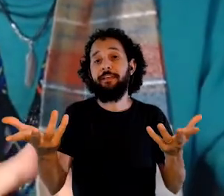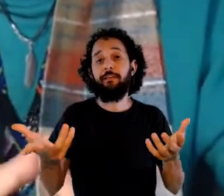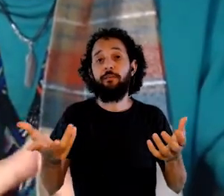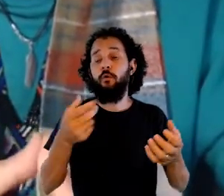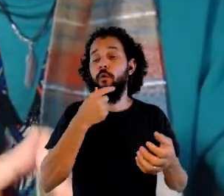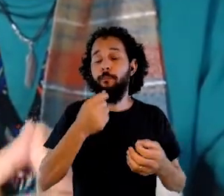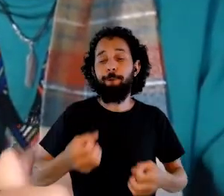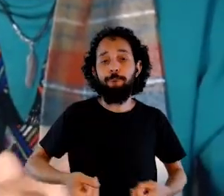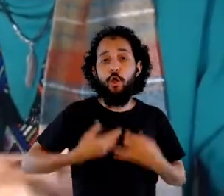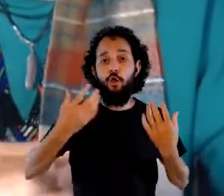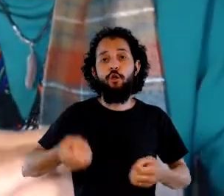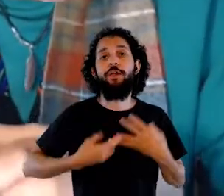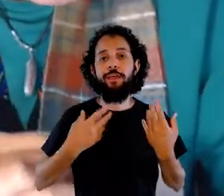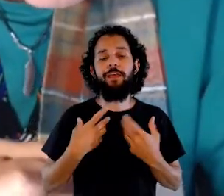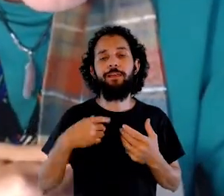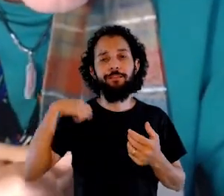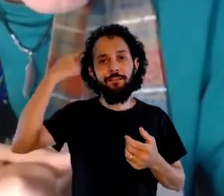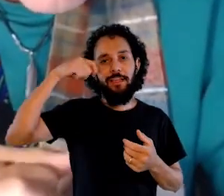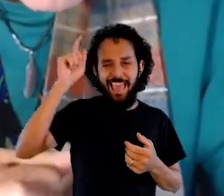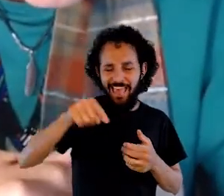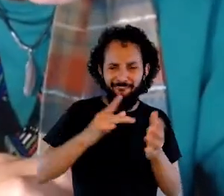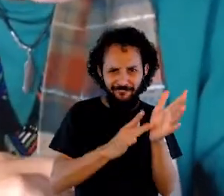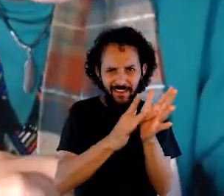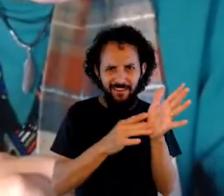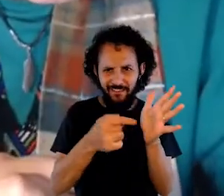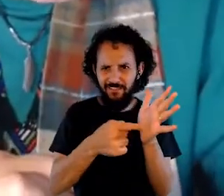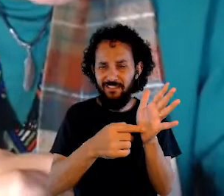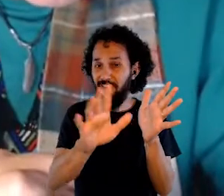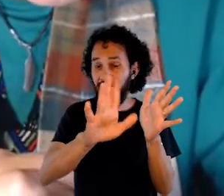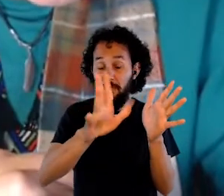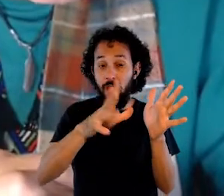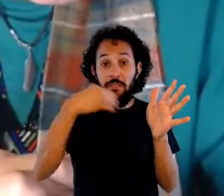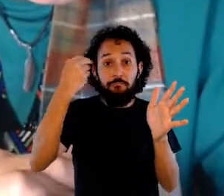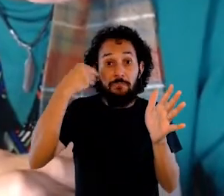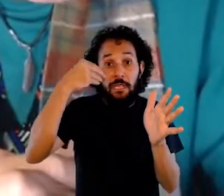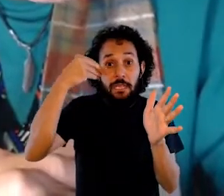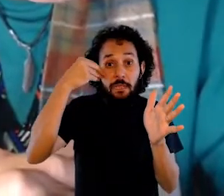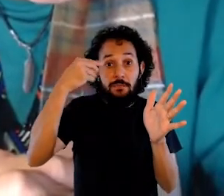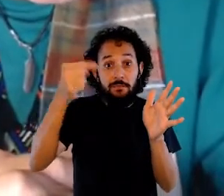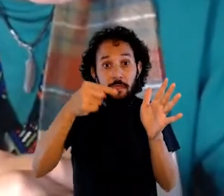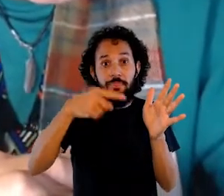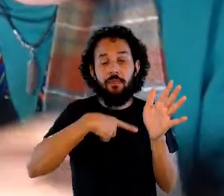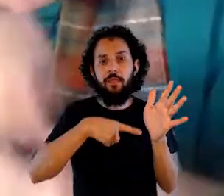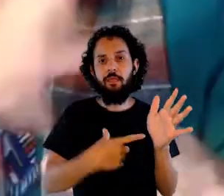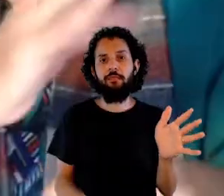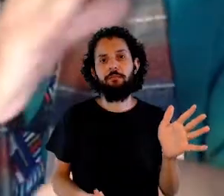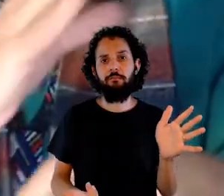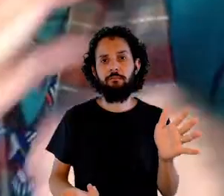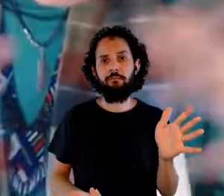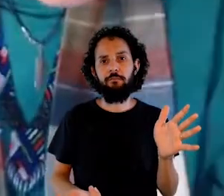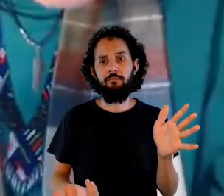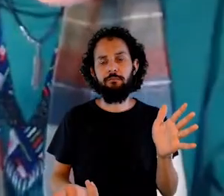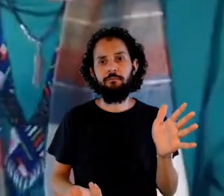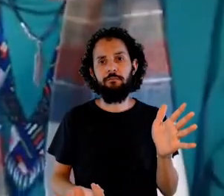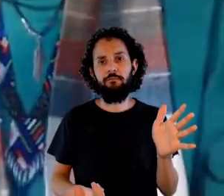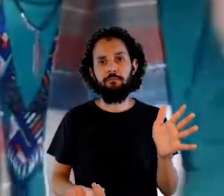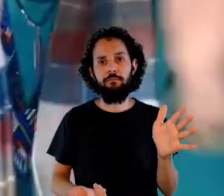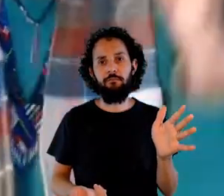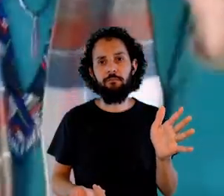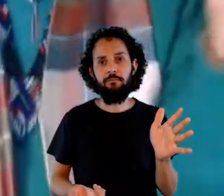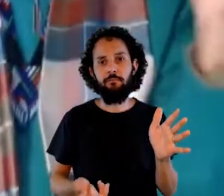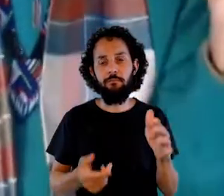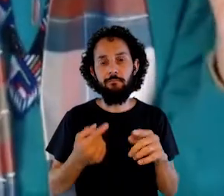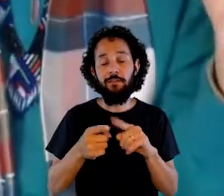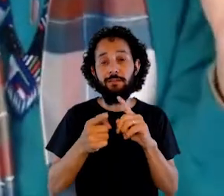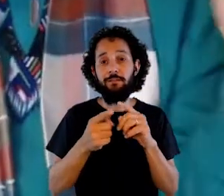fingidor. Não é? Ele vive aquilo que ele está interpretando. Sim. Já não se enxerga mais. O bom ator é isso,